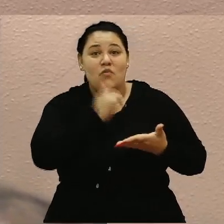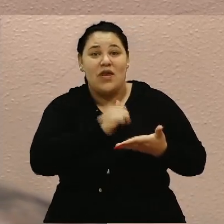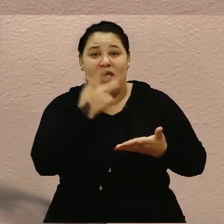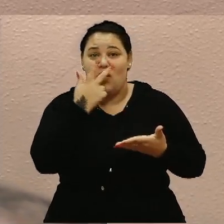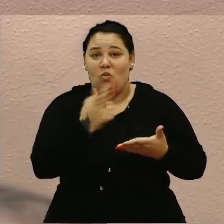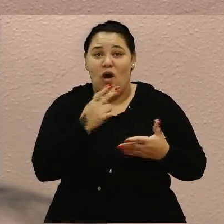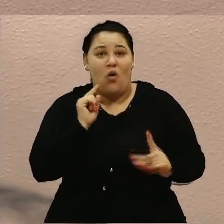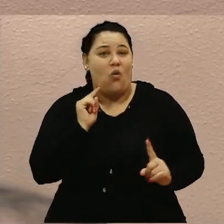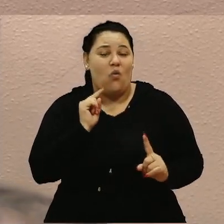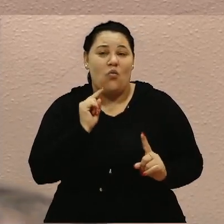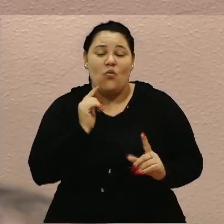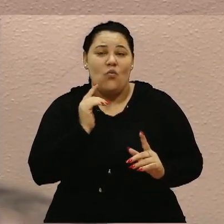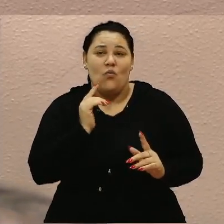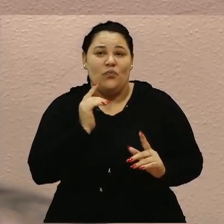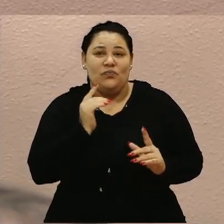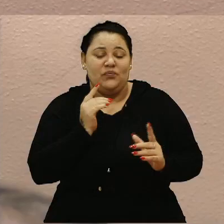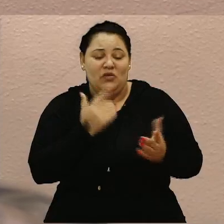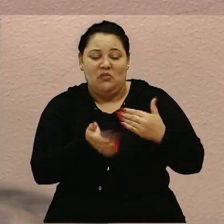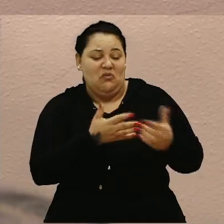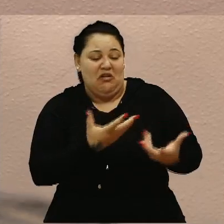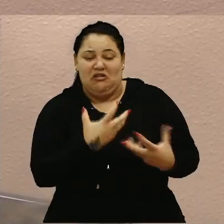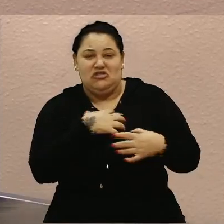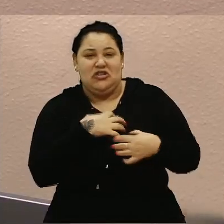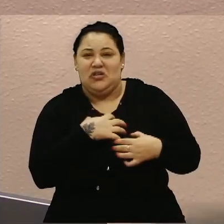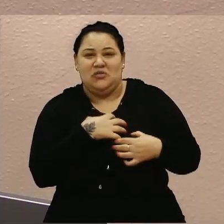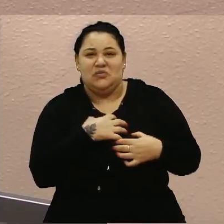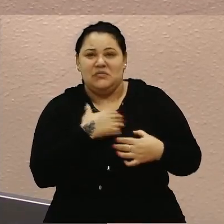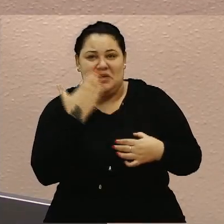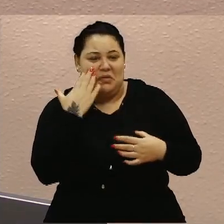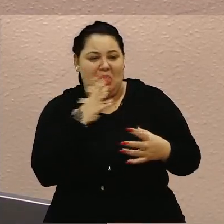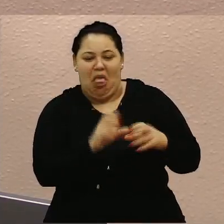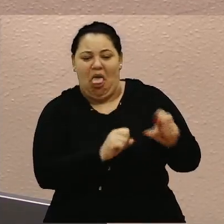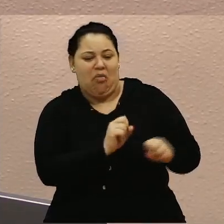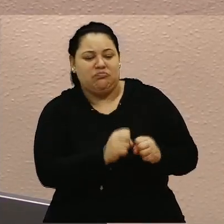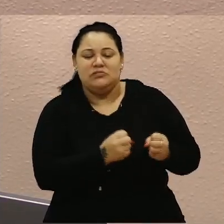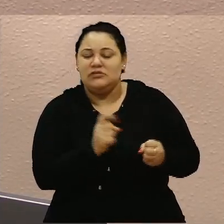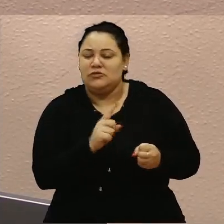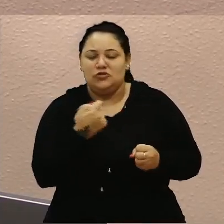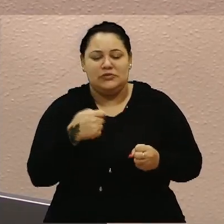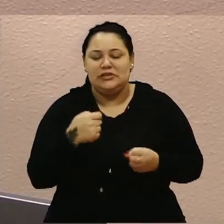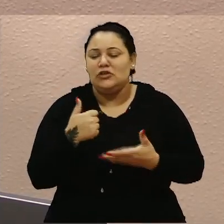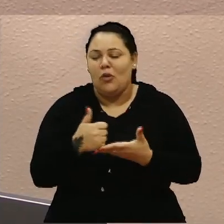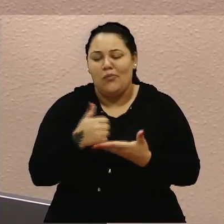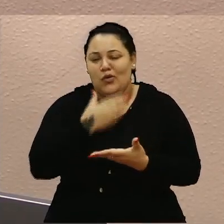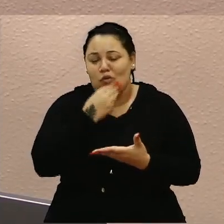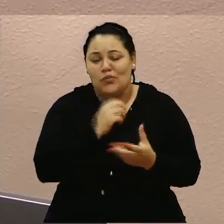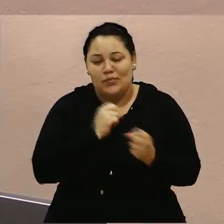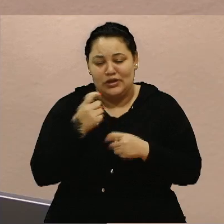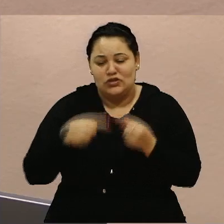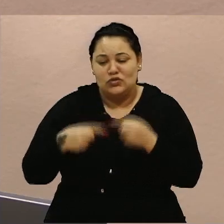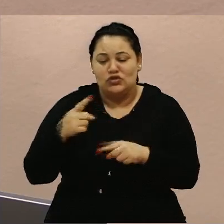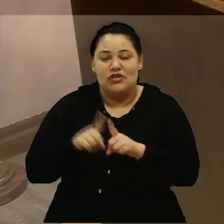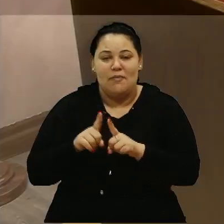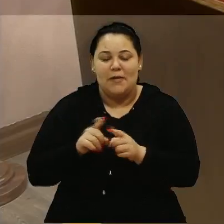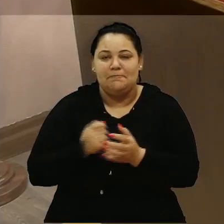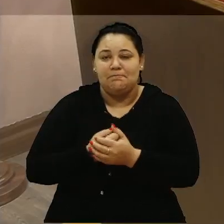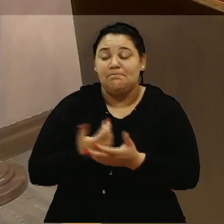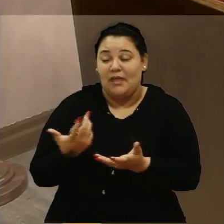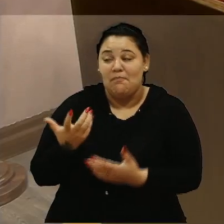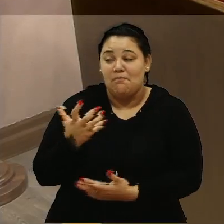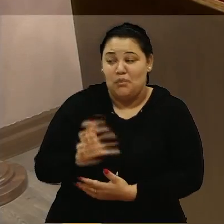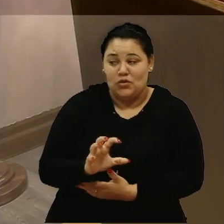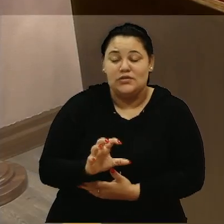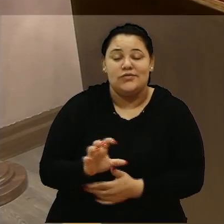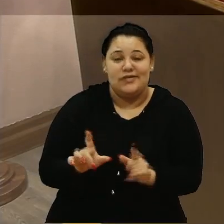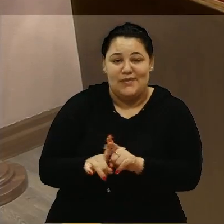Isso é inaceitável. Então vamos sim pensar em alternativas. Precisamos do apoio dos homens para que a gente possa discutir sobre isso. Por isso, né, vereadora,